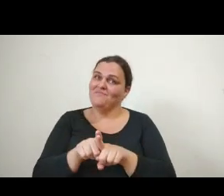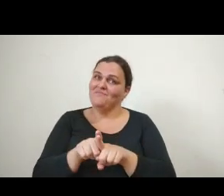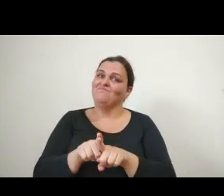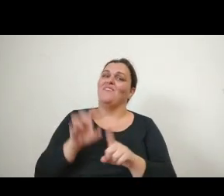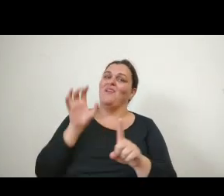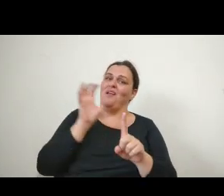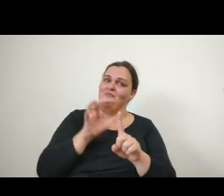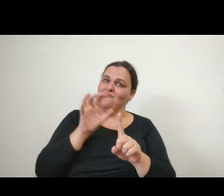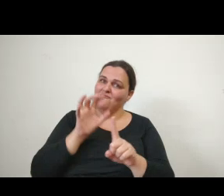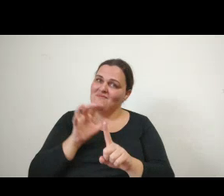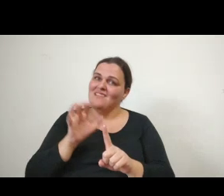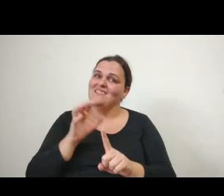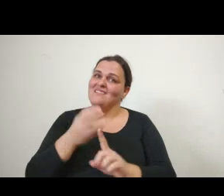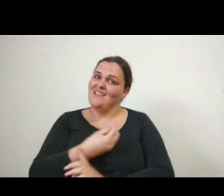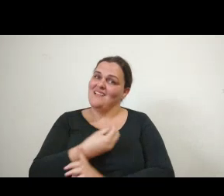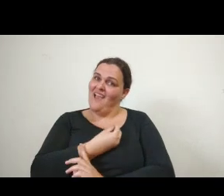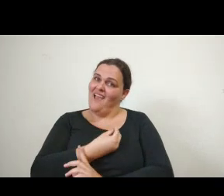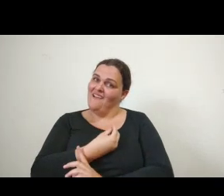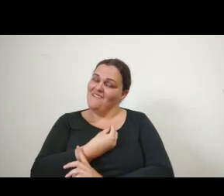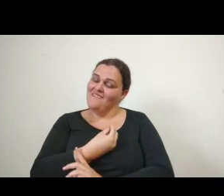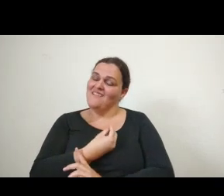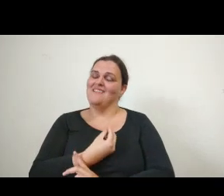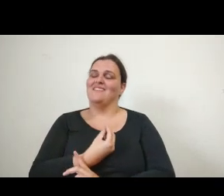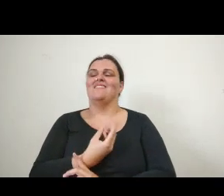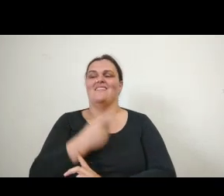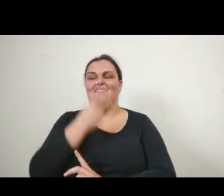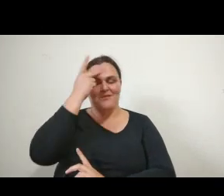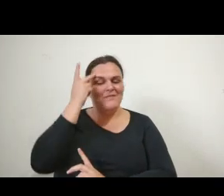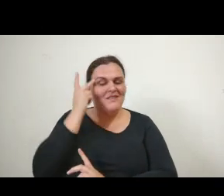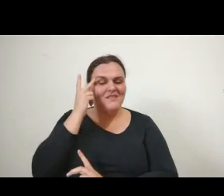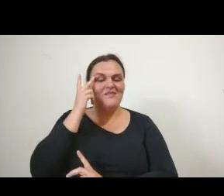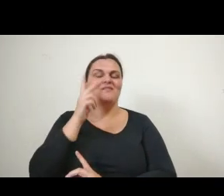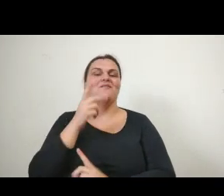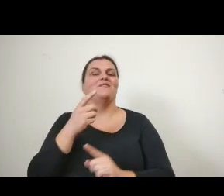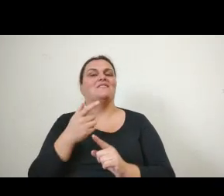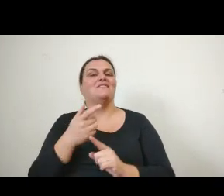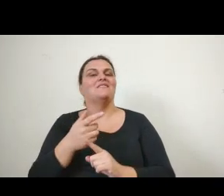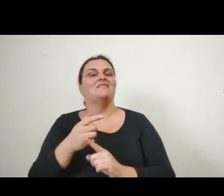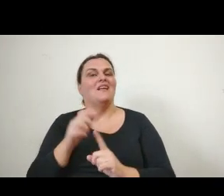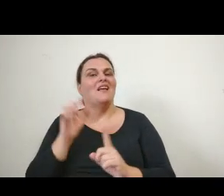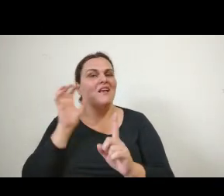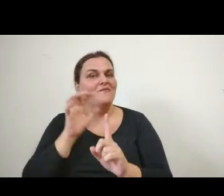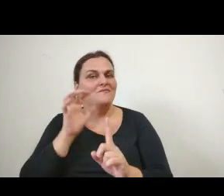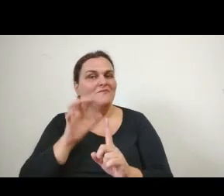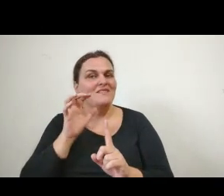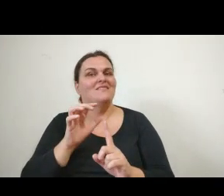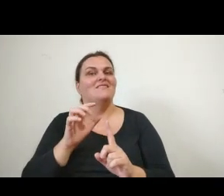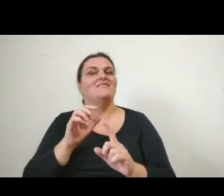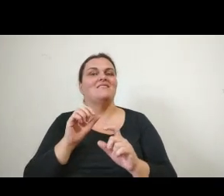espécies de pragas que não estão acostumados.